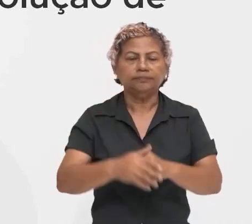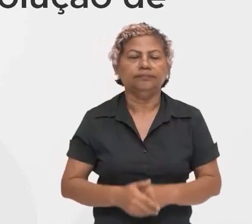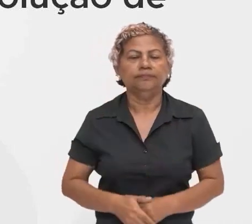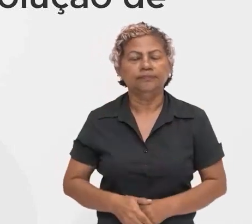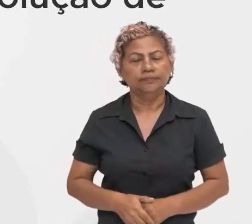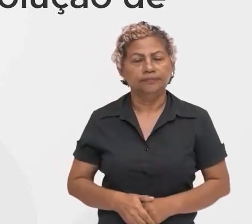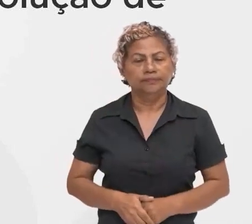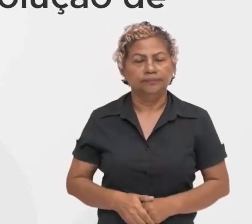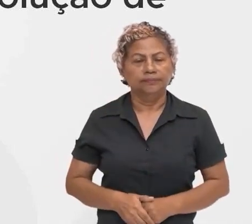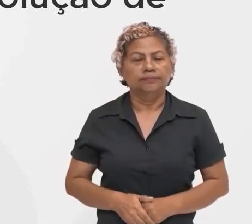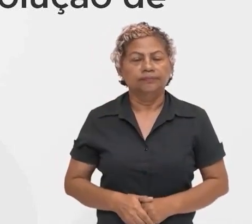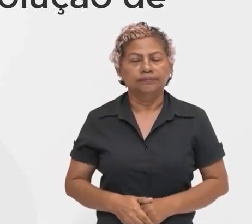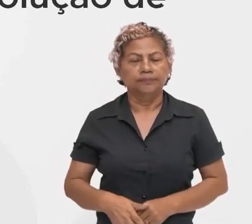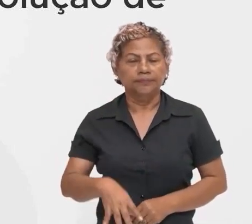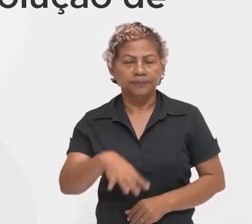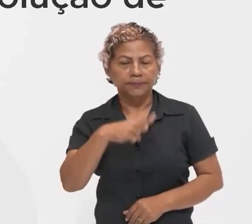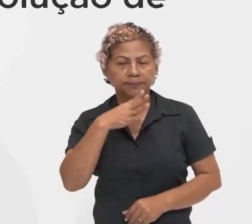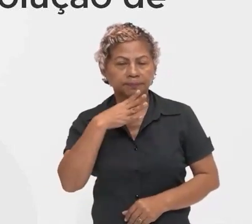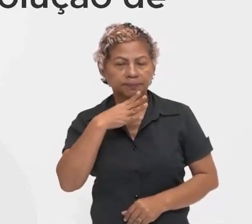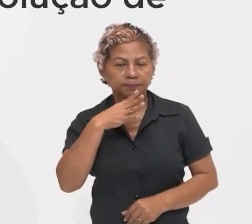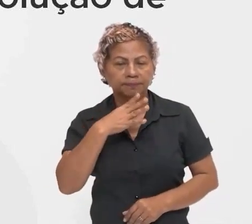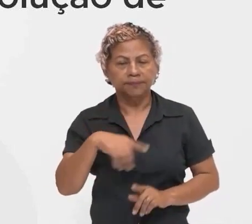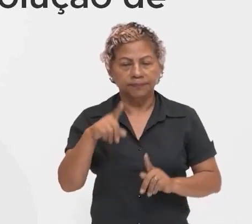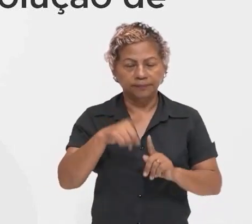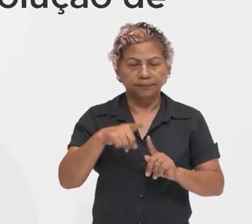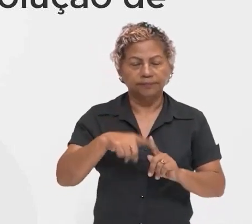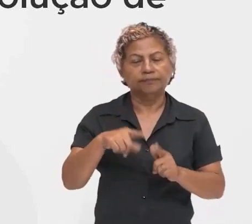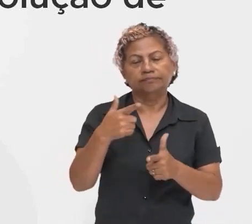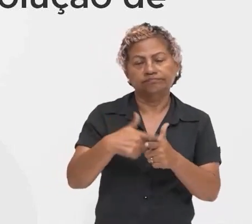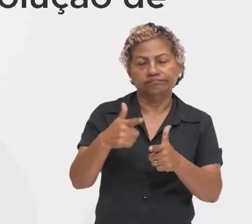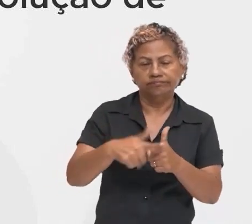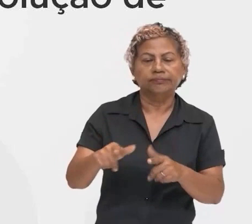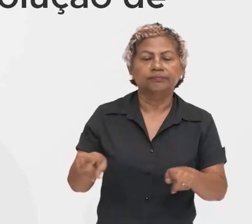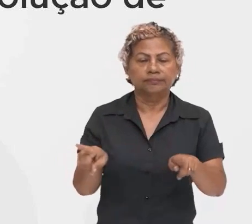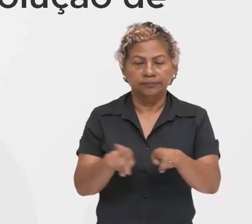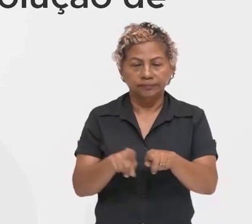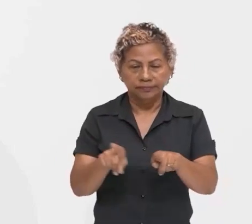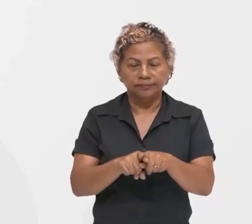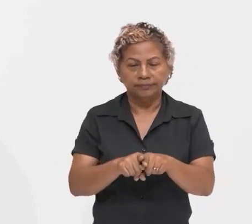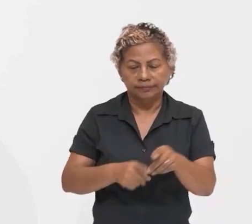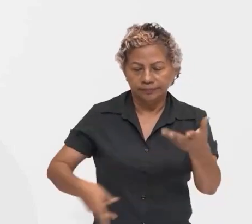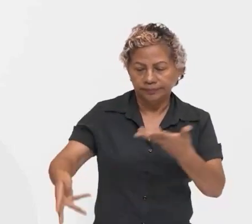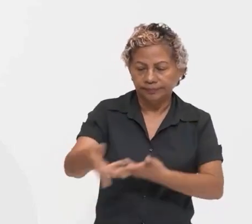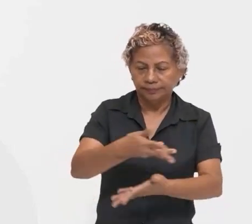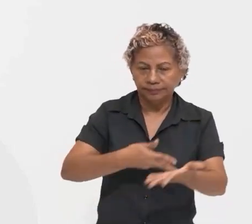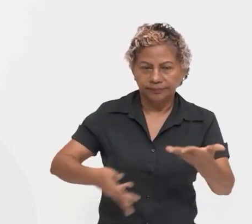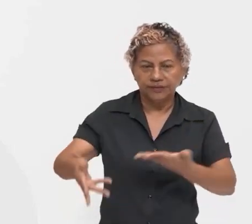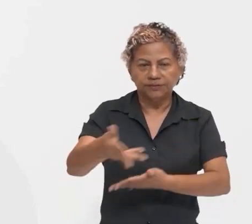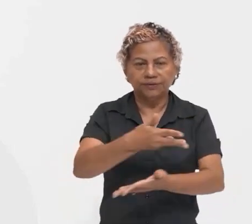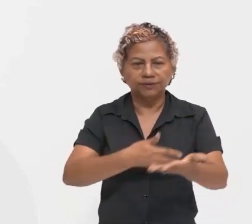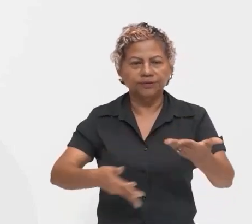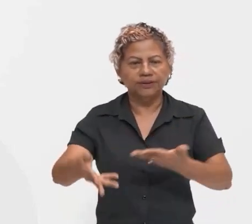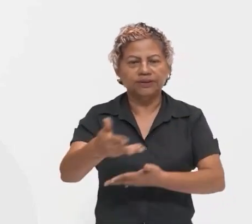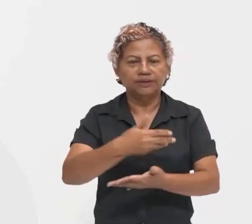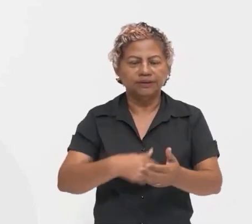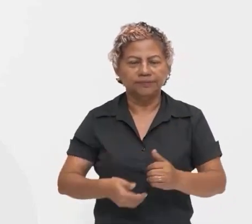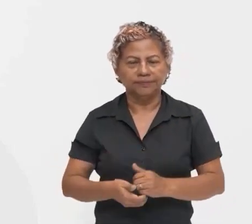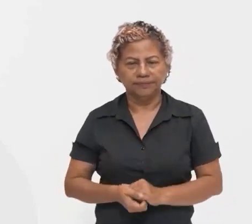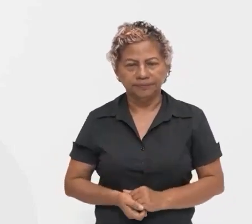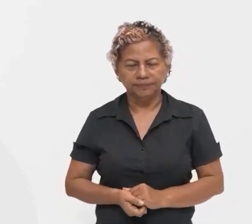problemas, ênfase no desenvolvimento cognitivo, interação